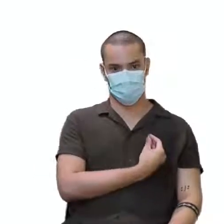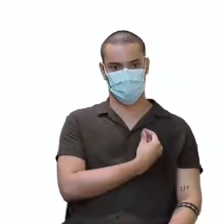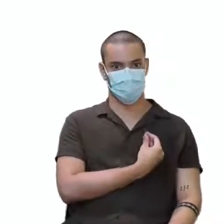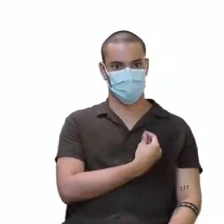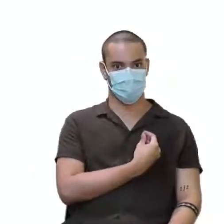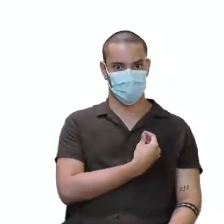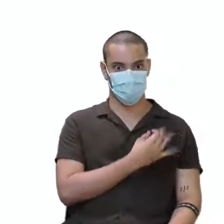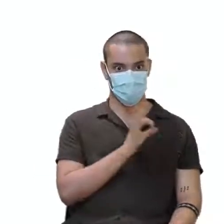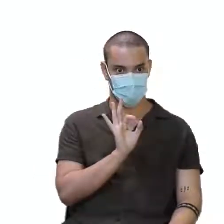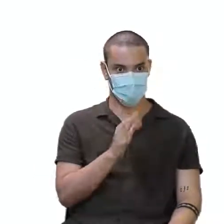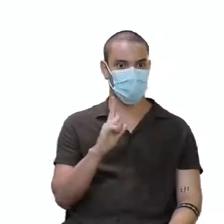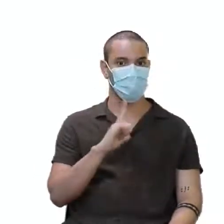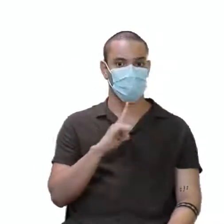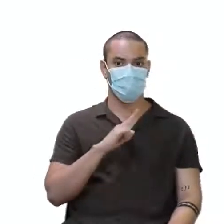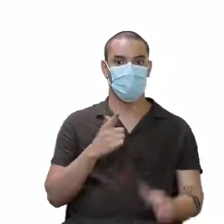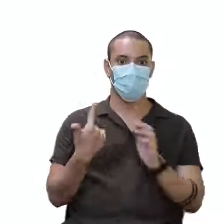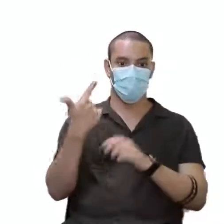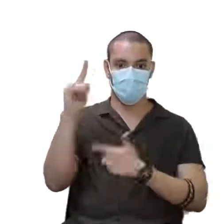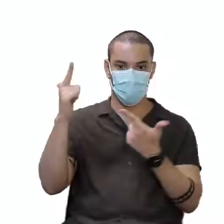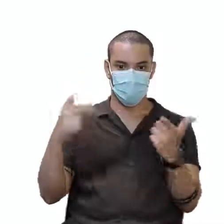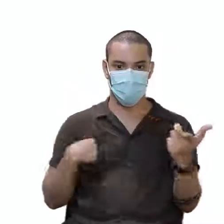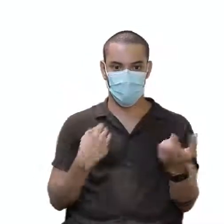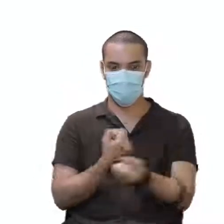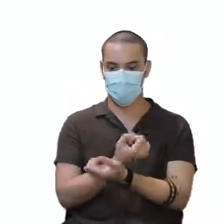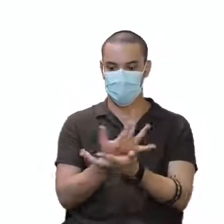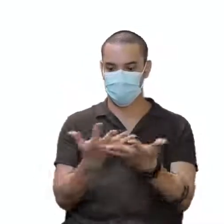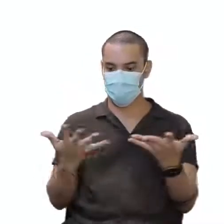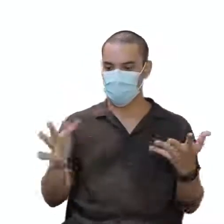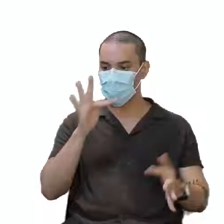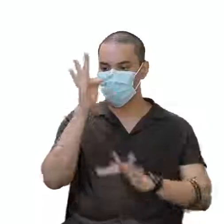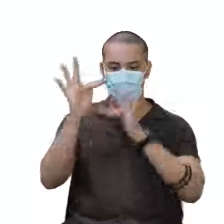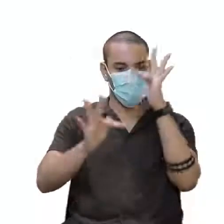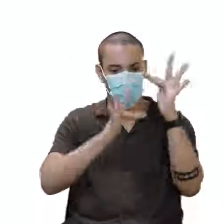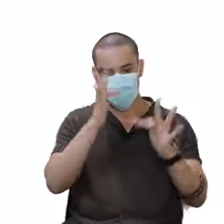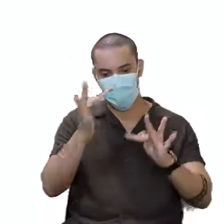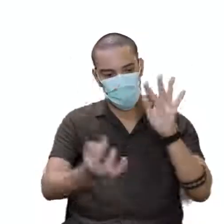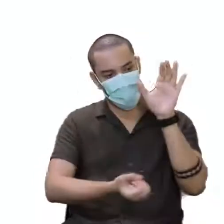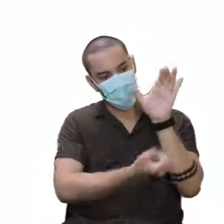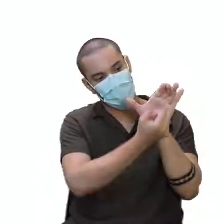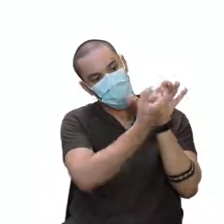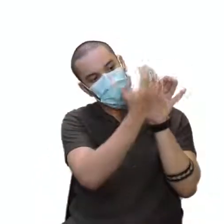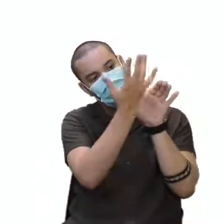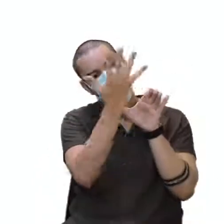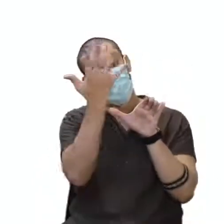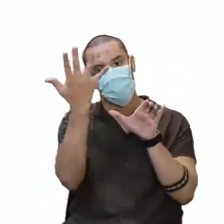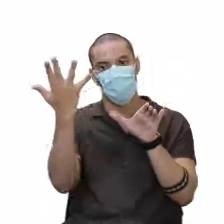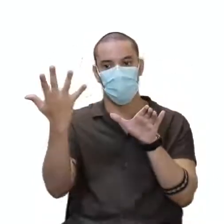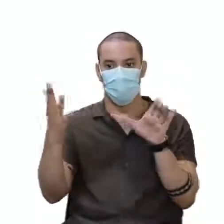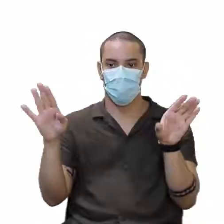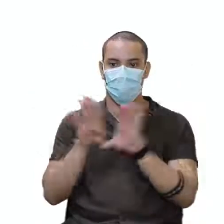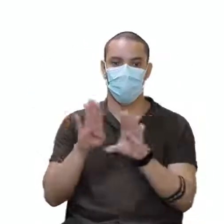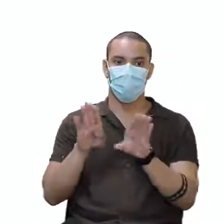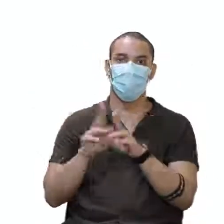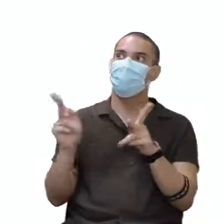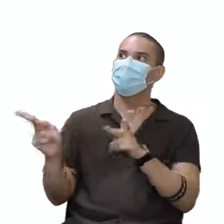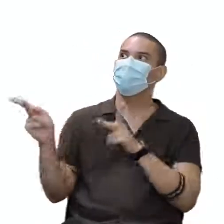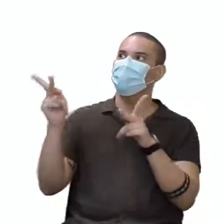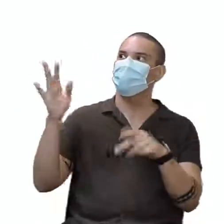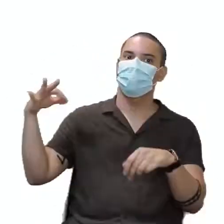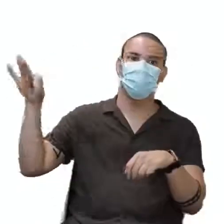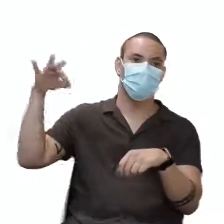aqui plantas angiospermas onde elas vão começar a florir, vão ser visitadas, né? Pelos seus amiguinhos, que são